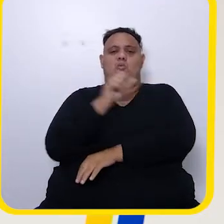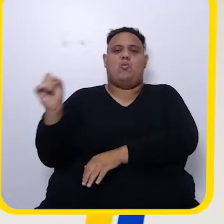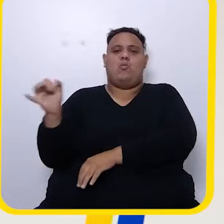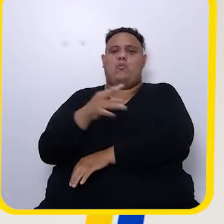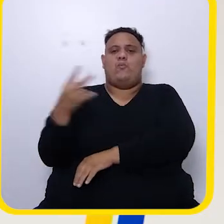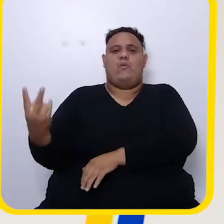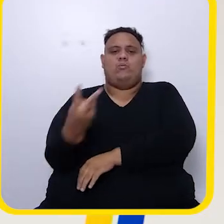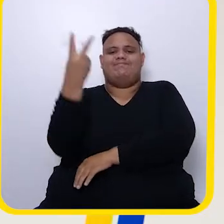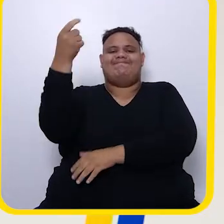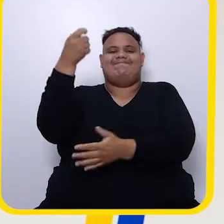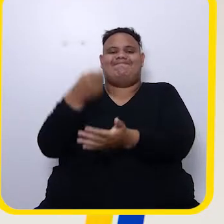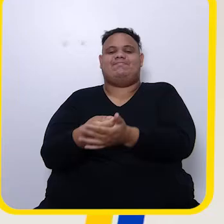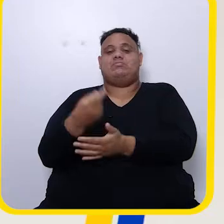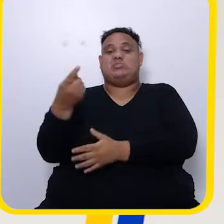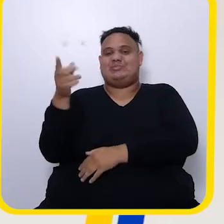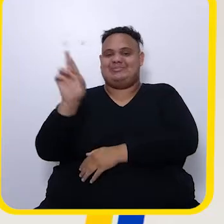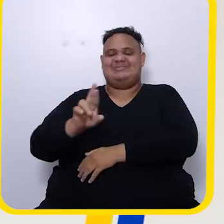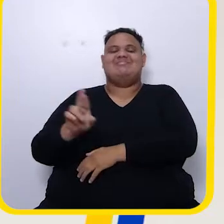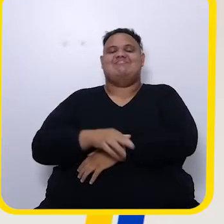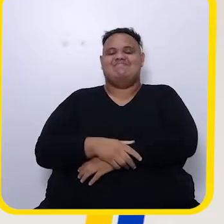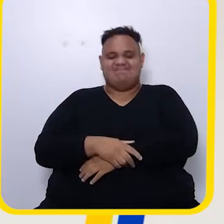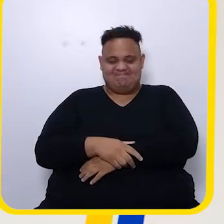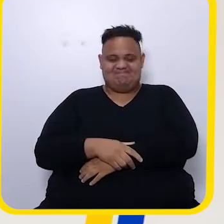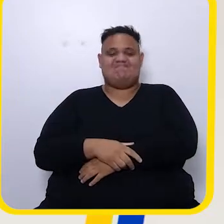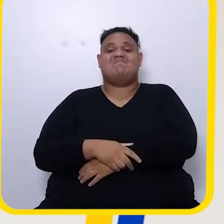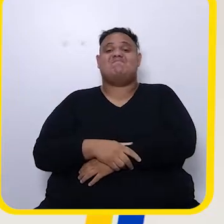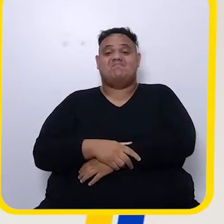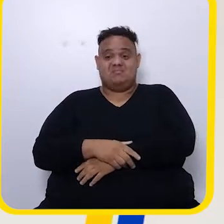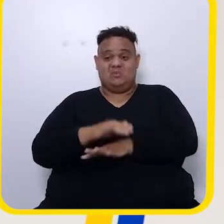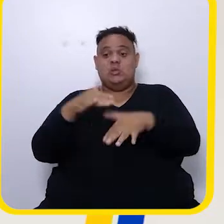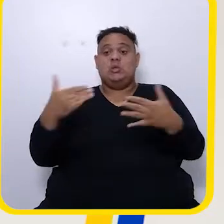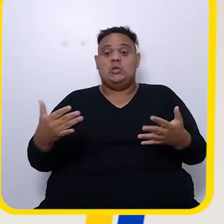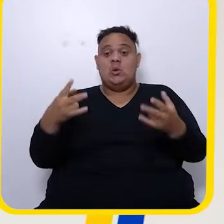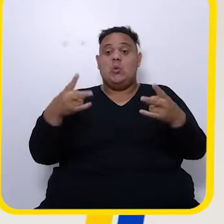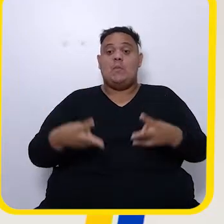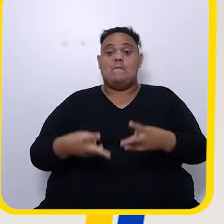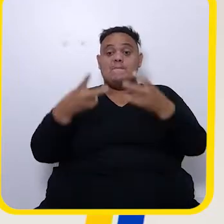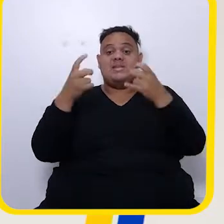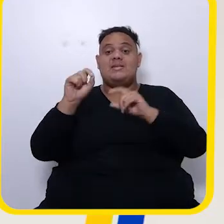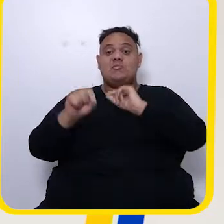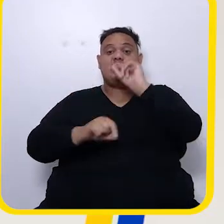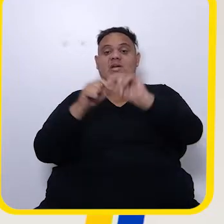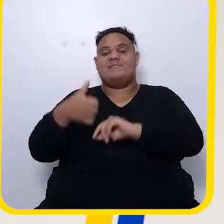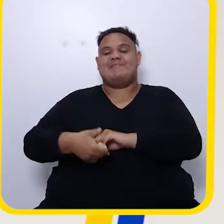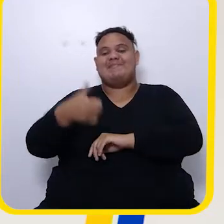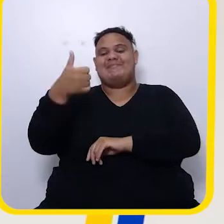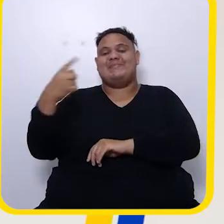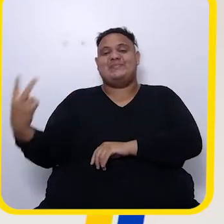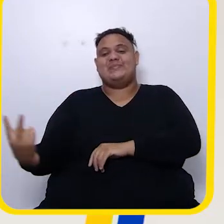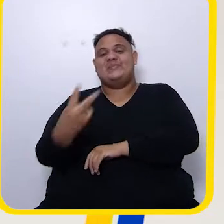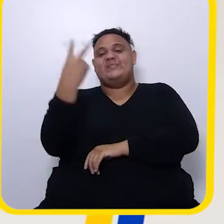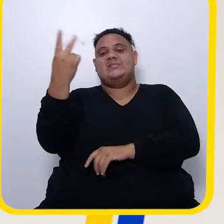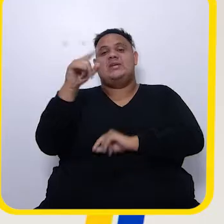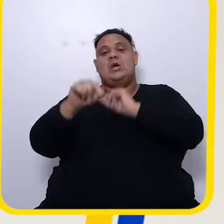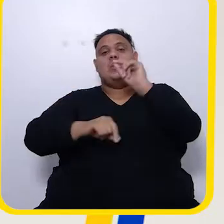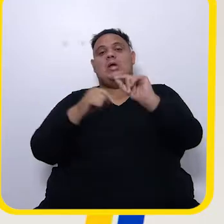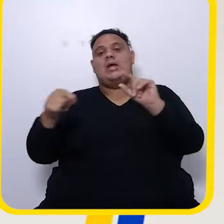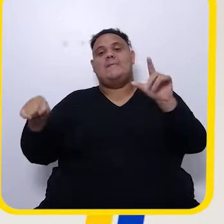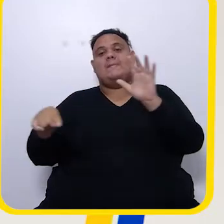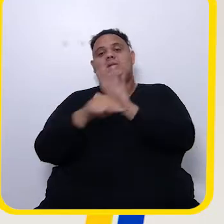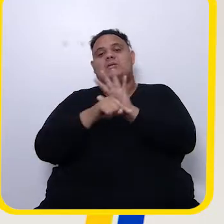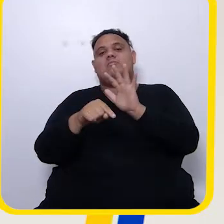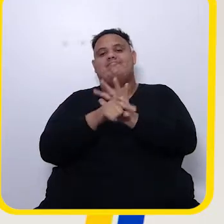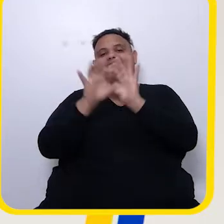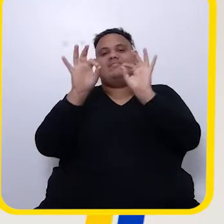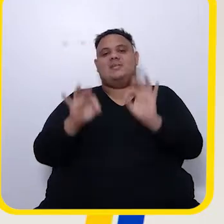eles vão pagar é R$ 1. Então, ó, o primeiro valor, gente, é um valor menor,